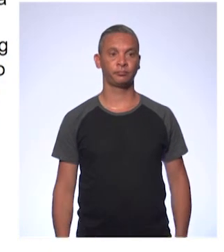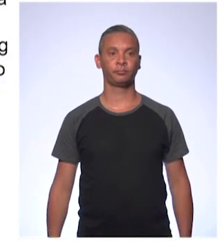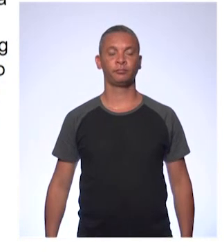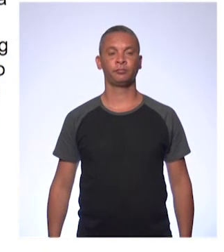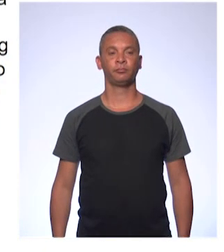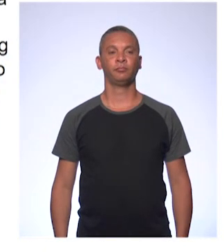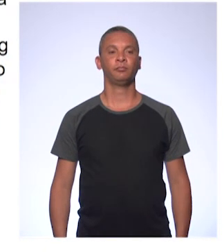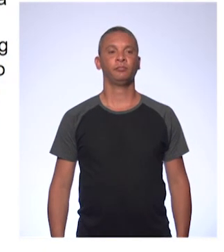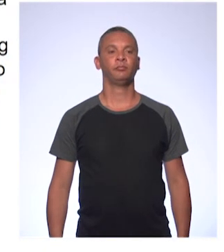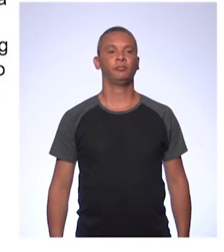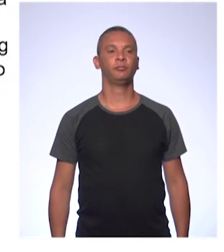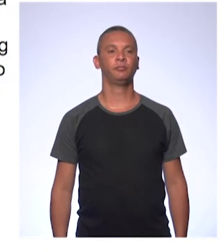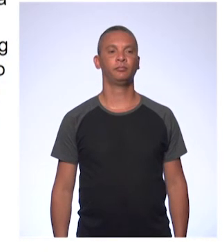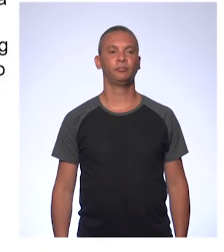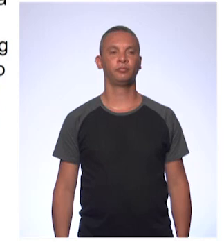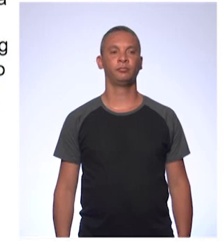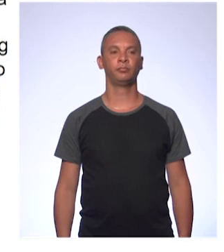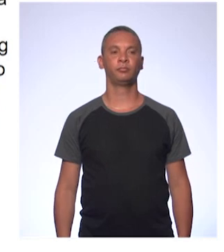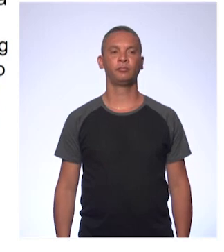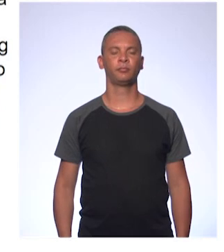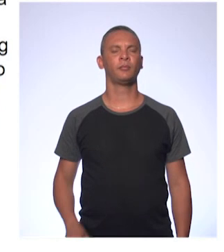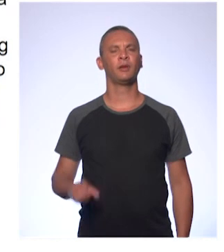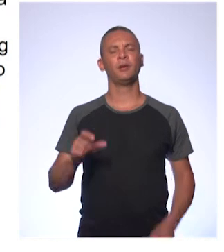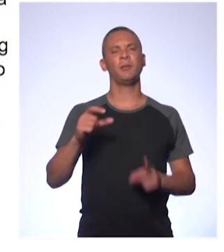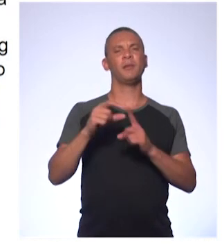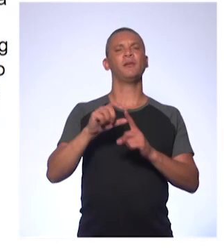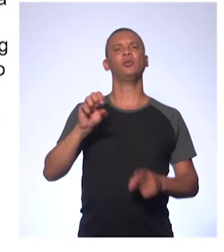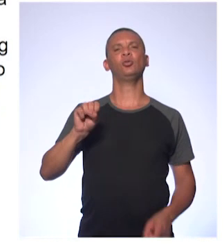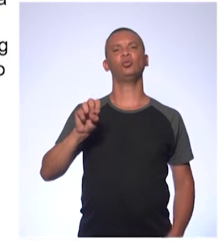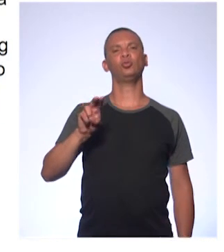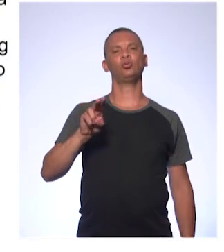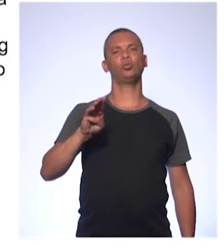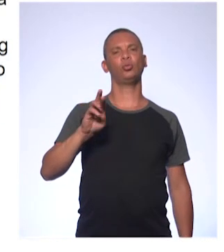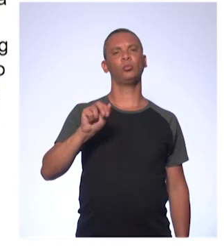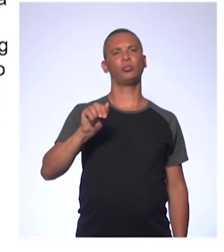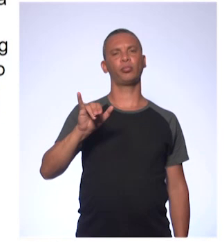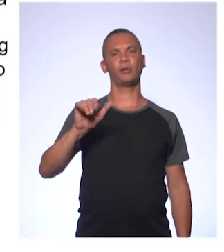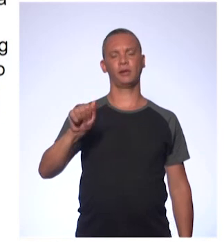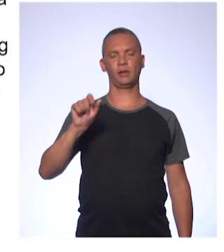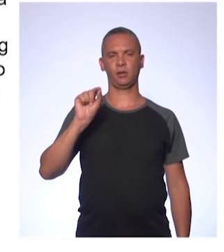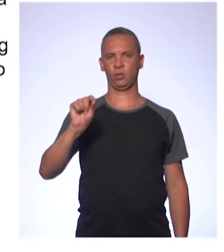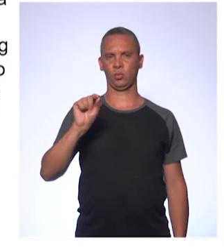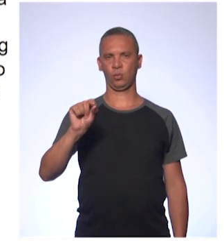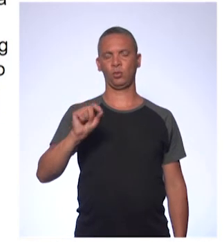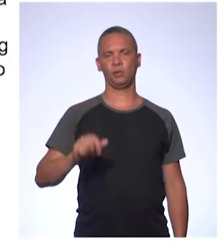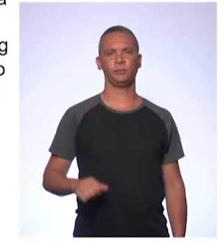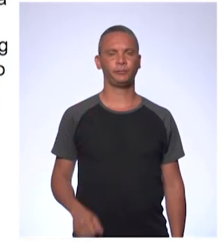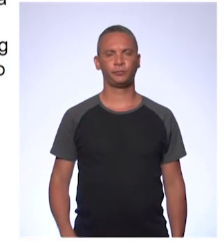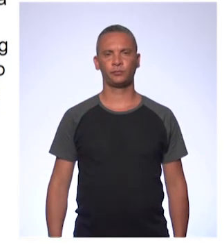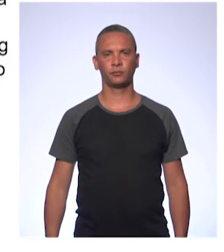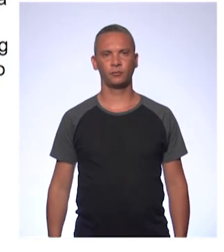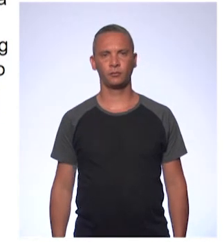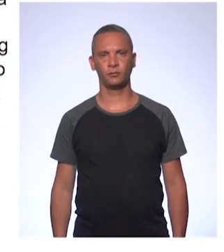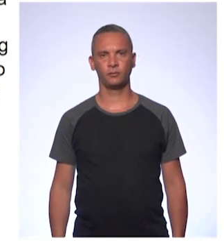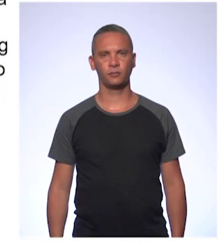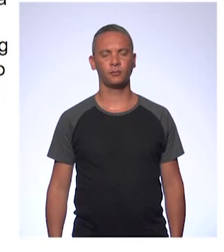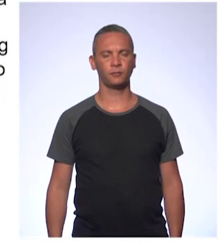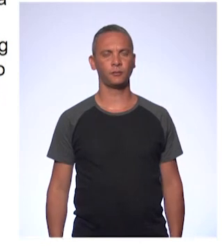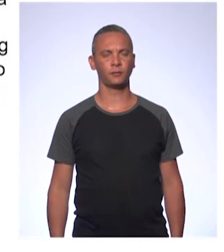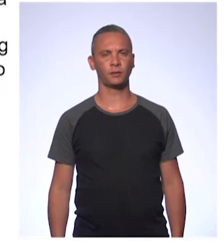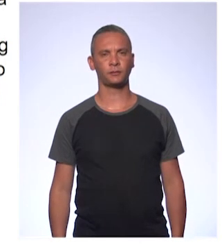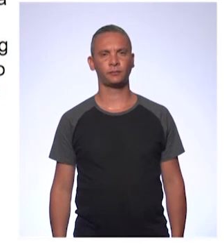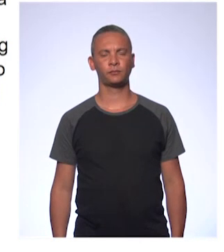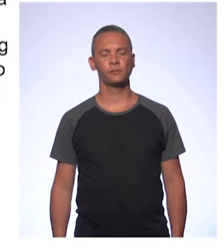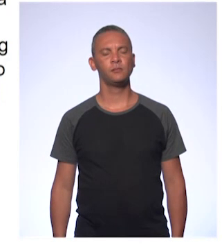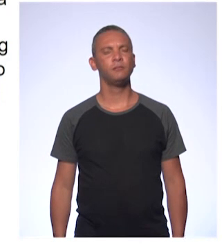subrádia suprecedente. Olha essa palavra, subrádia. Vocês podem não entender essa palavra, subrádia. Sublinha, na verdade,